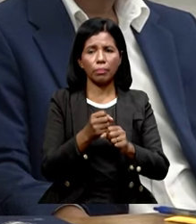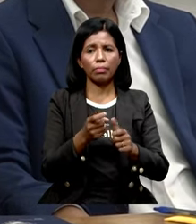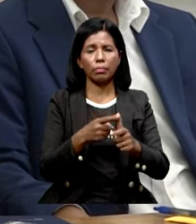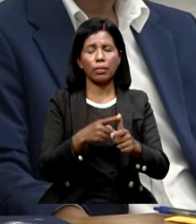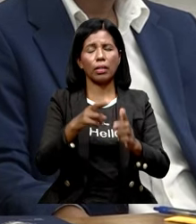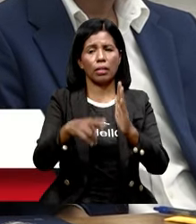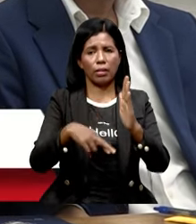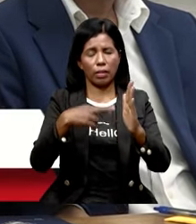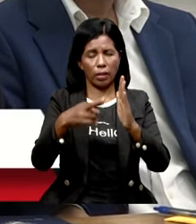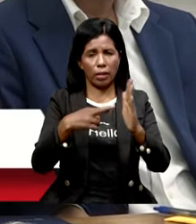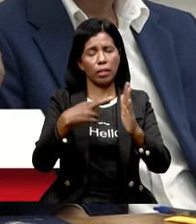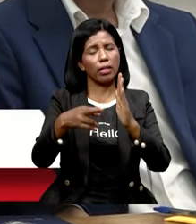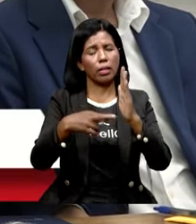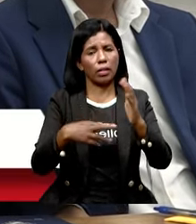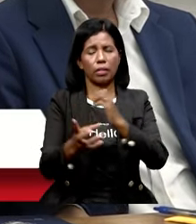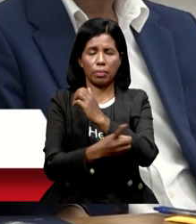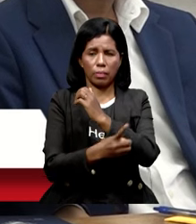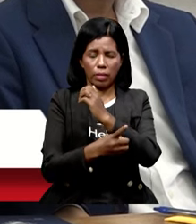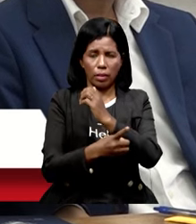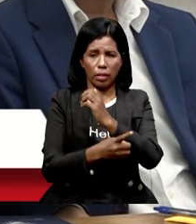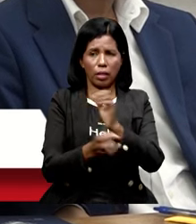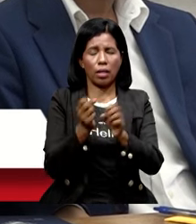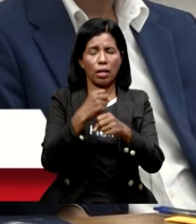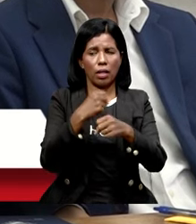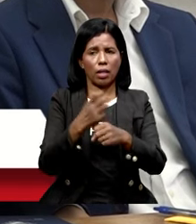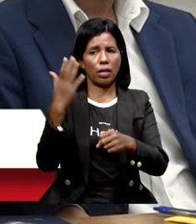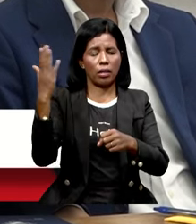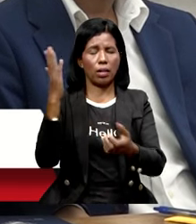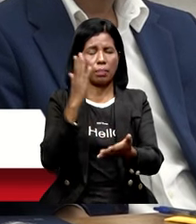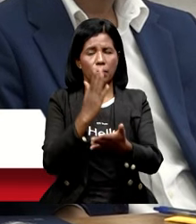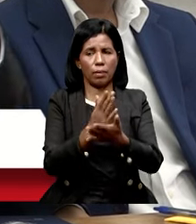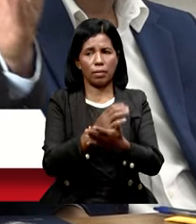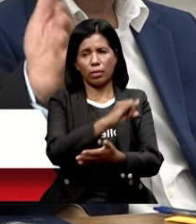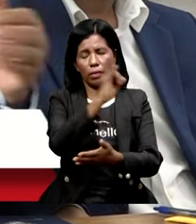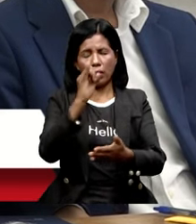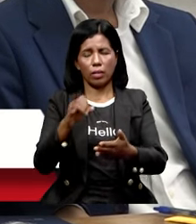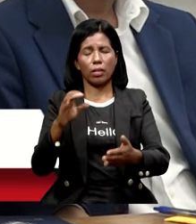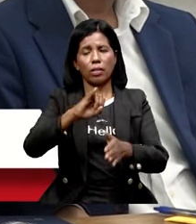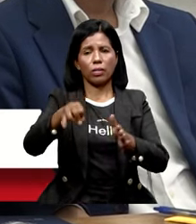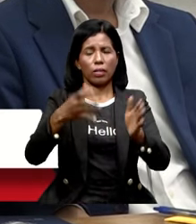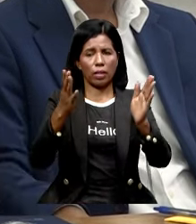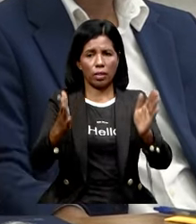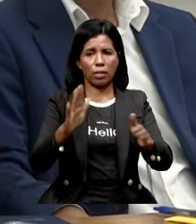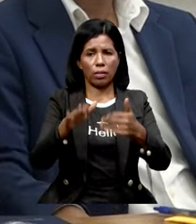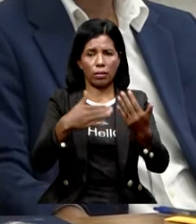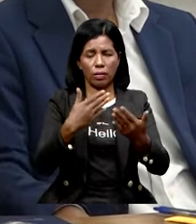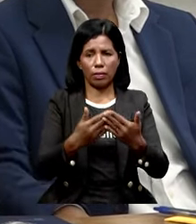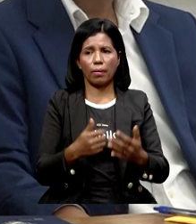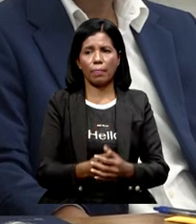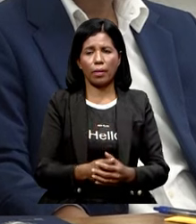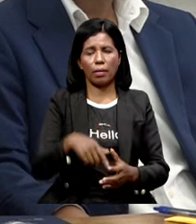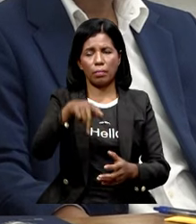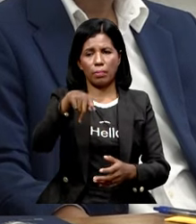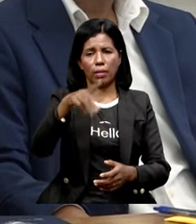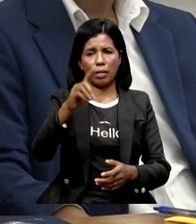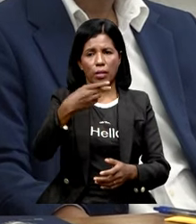medidas disciplinar uma rassoro membro sirana beque halo detenção no identificação ba jornalista sira. Provedoria